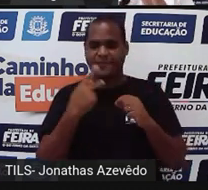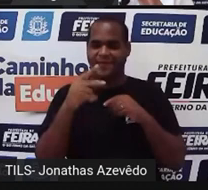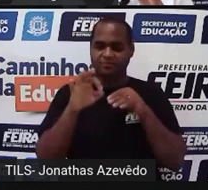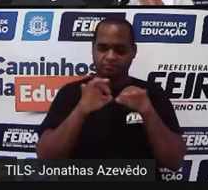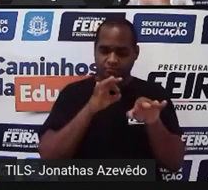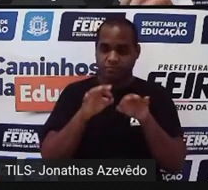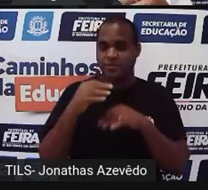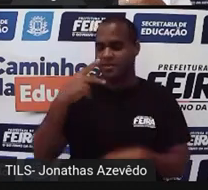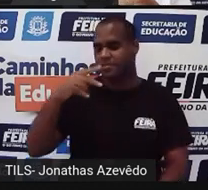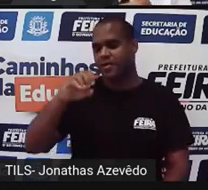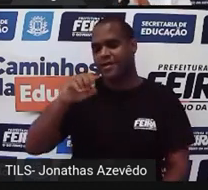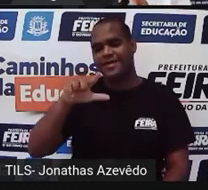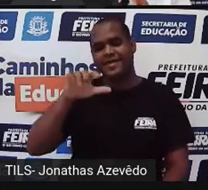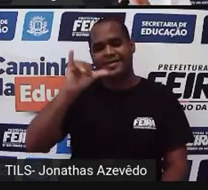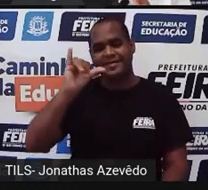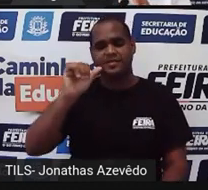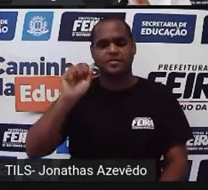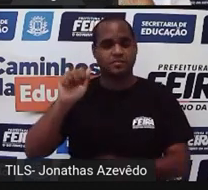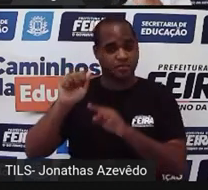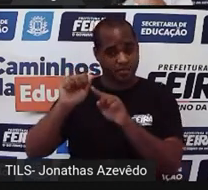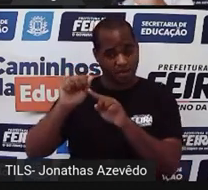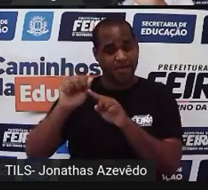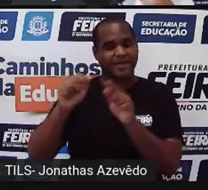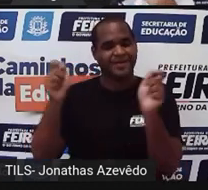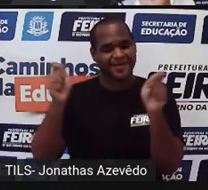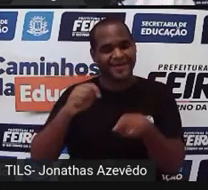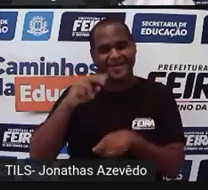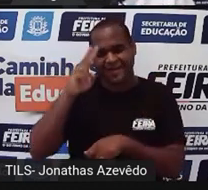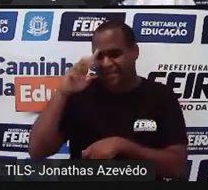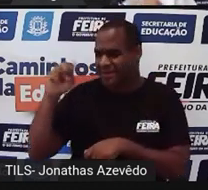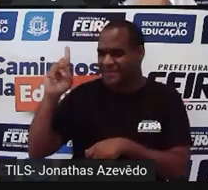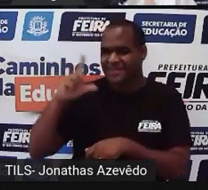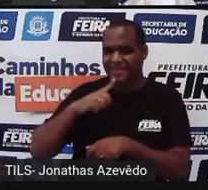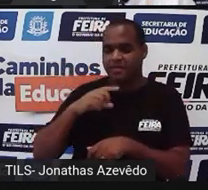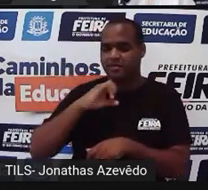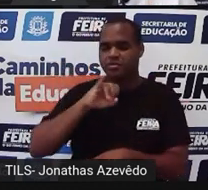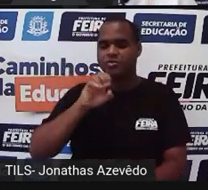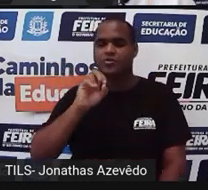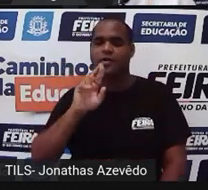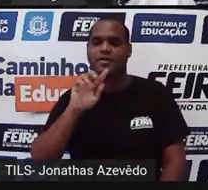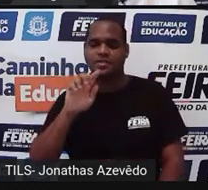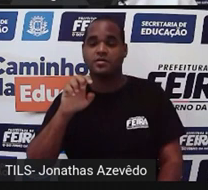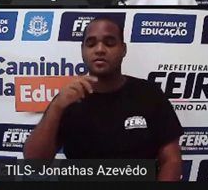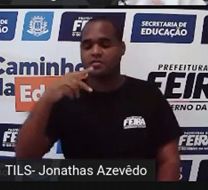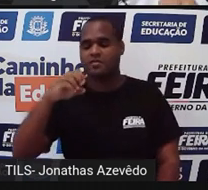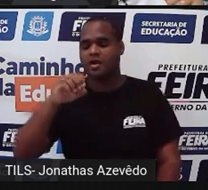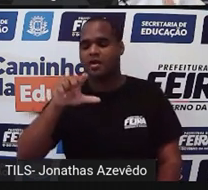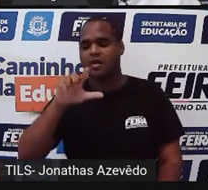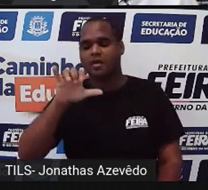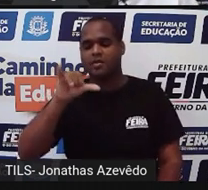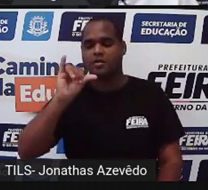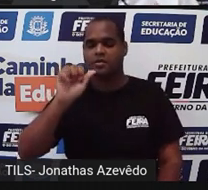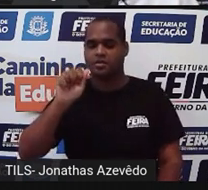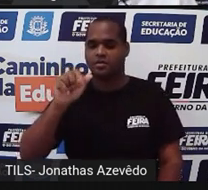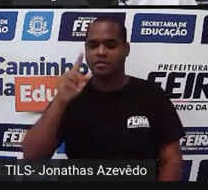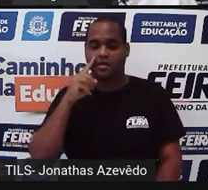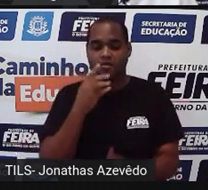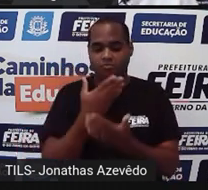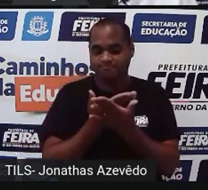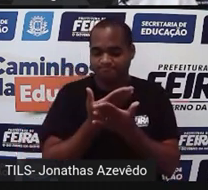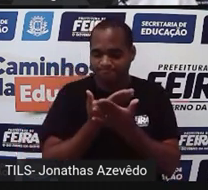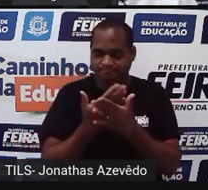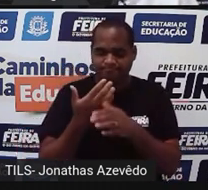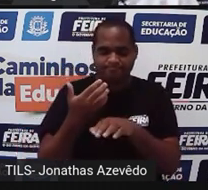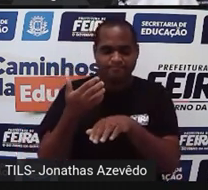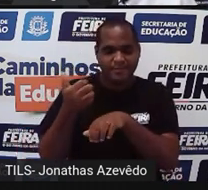por Polya. Você lembra disso? Pois é, Jorge Polya, né? Ele estudou